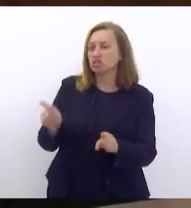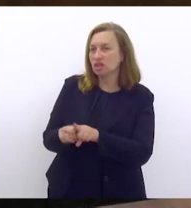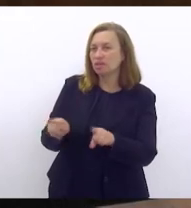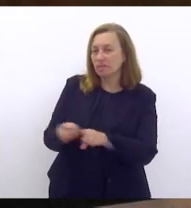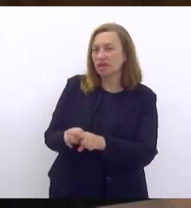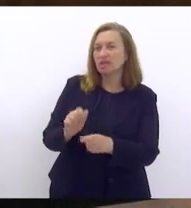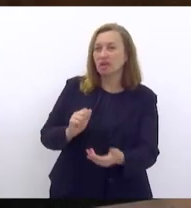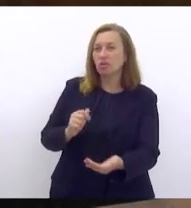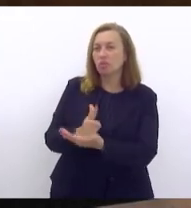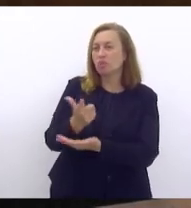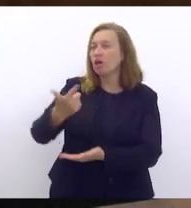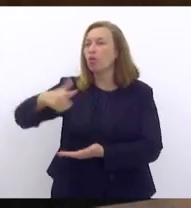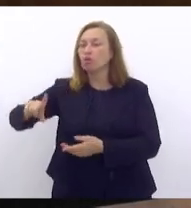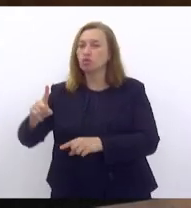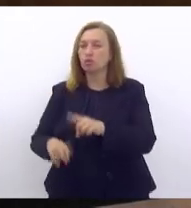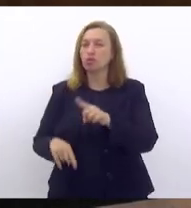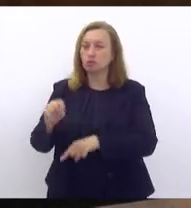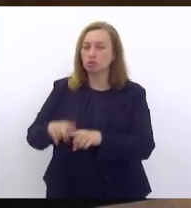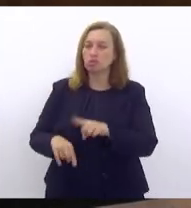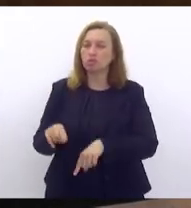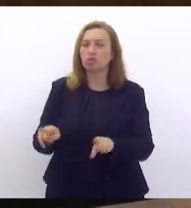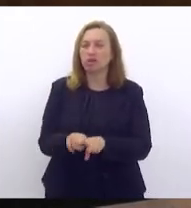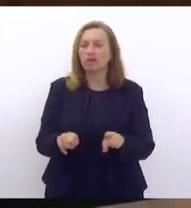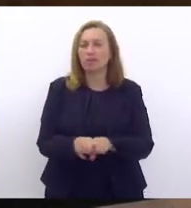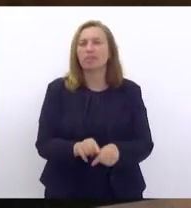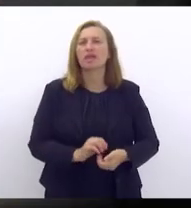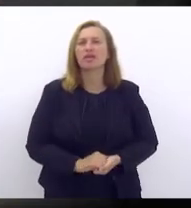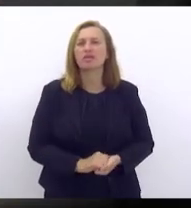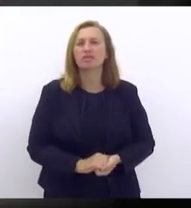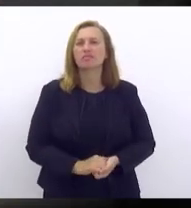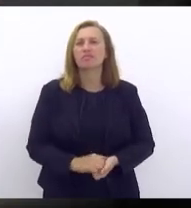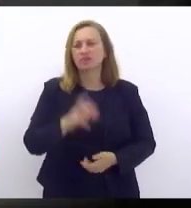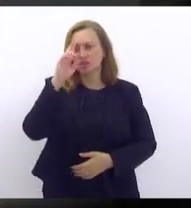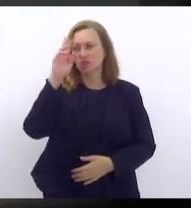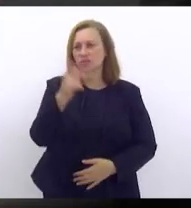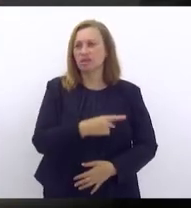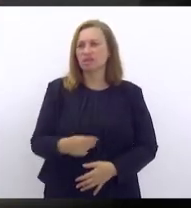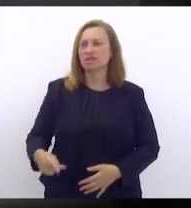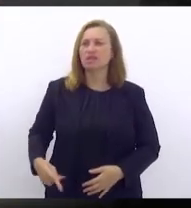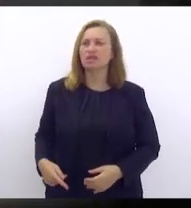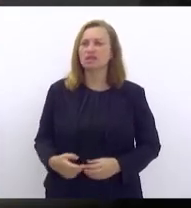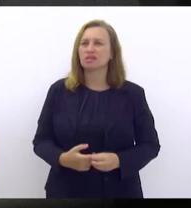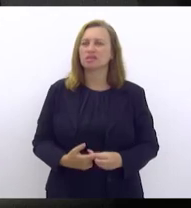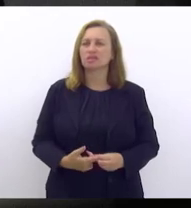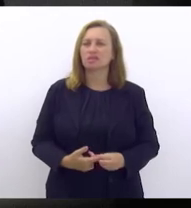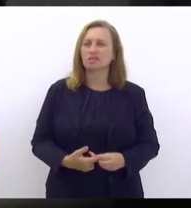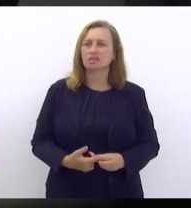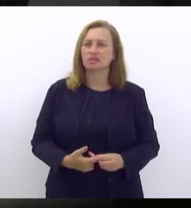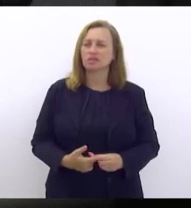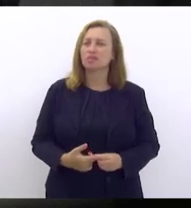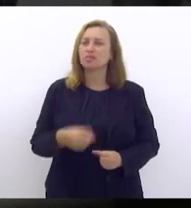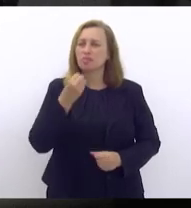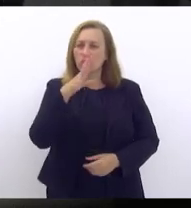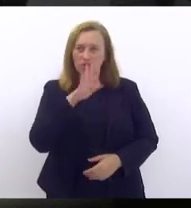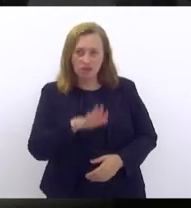o bugalho. Senhor presidente, Boa